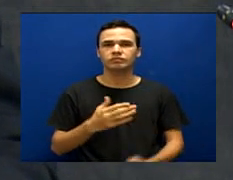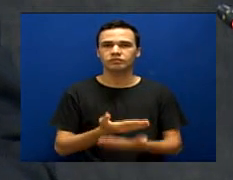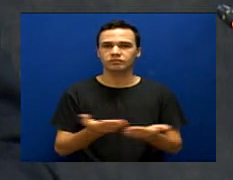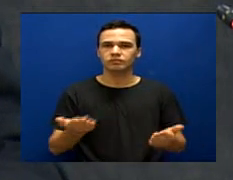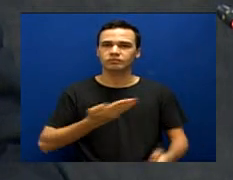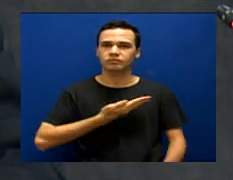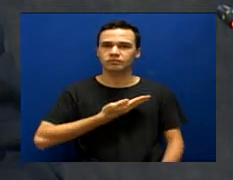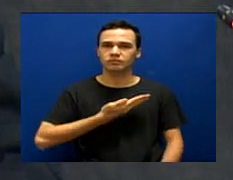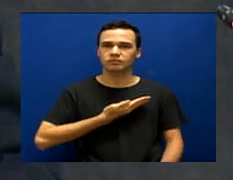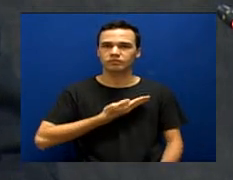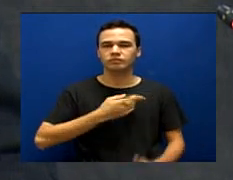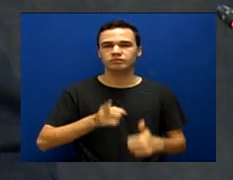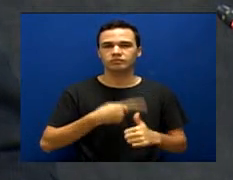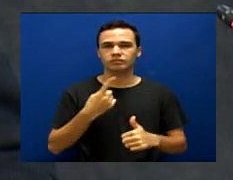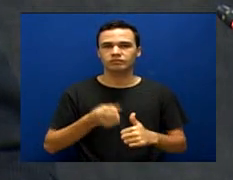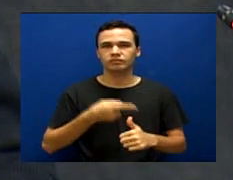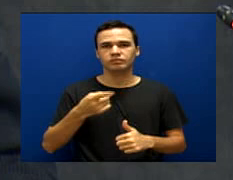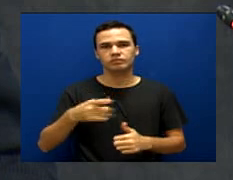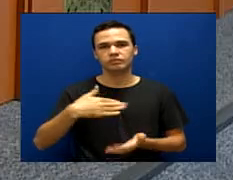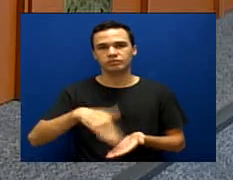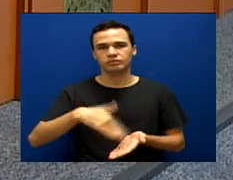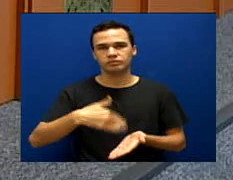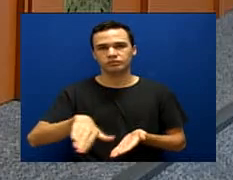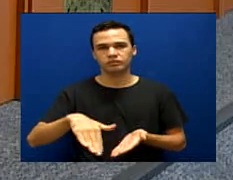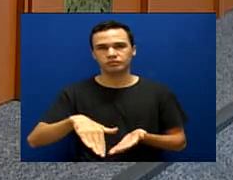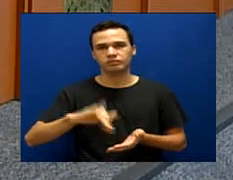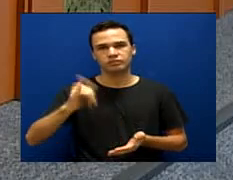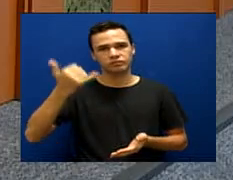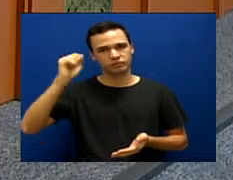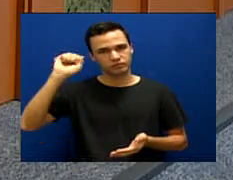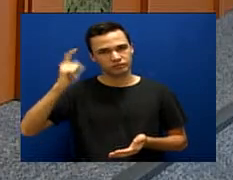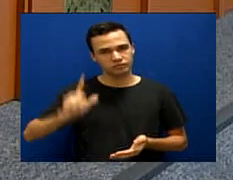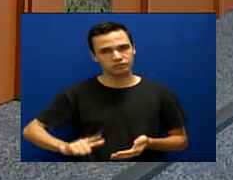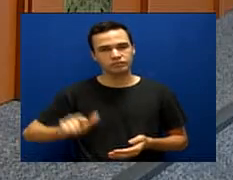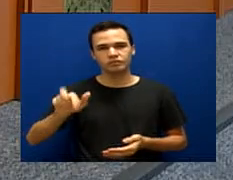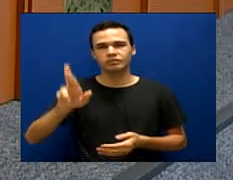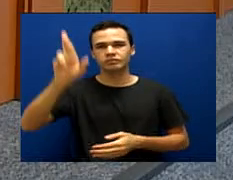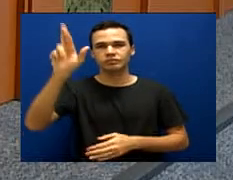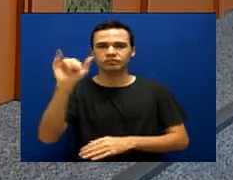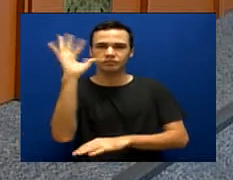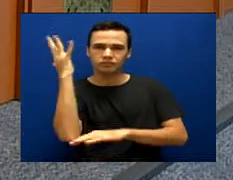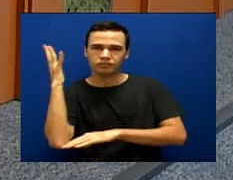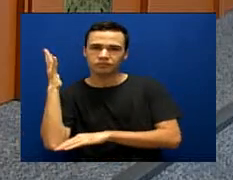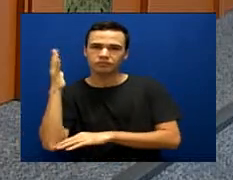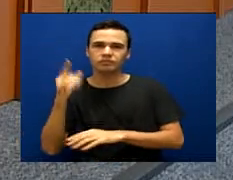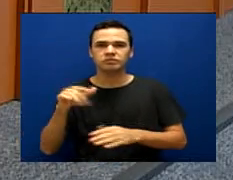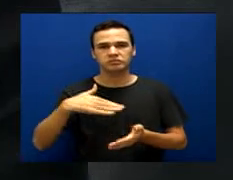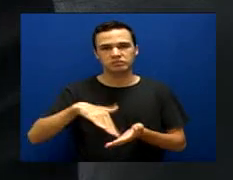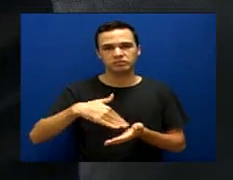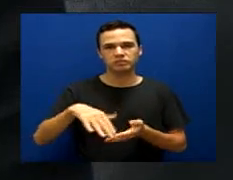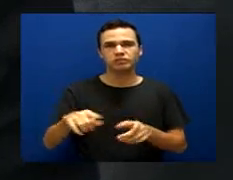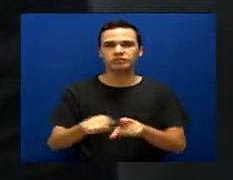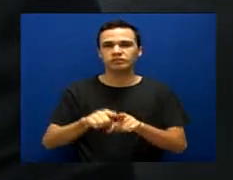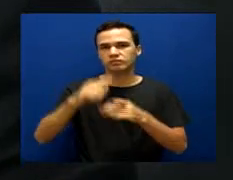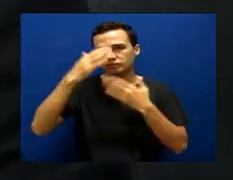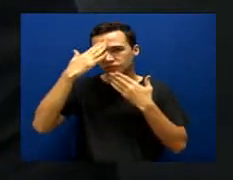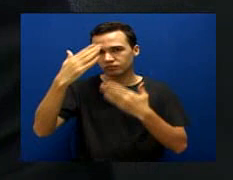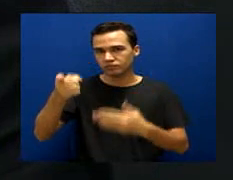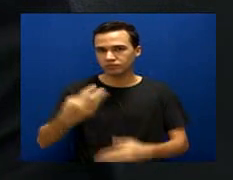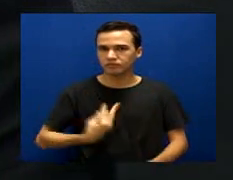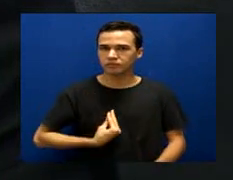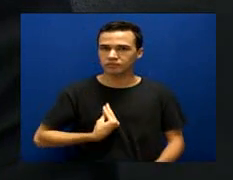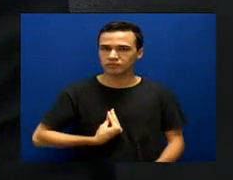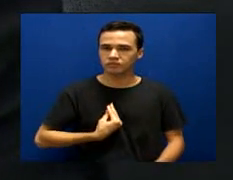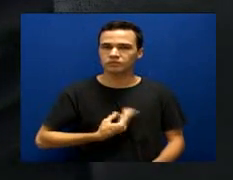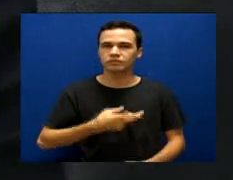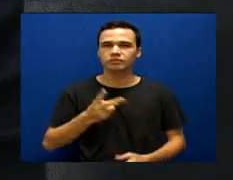nossos companheiros. Bom, inicialmente, do nosso secretário Gessé Louros, secretário do Meio Ambiente. Obrigado pela presença, Gessé, você que trouxe,